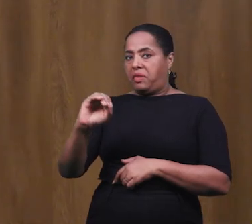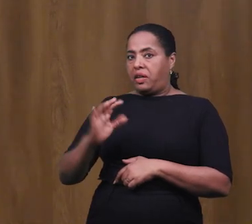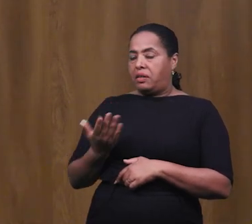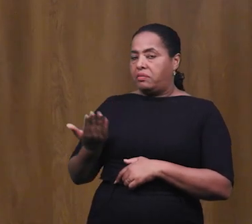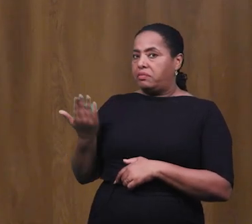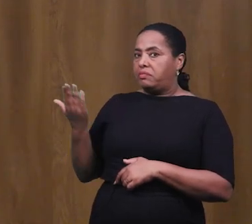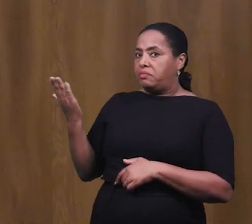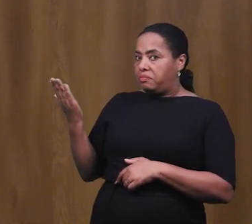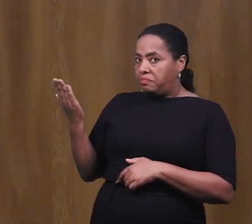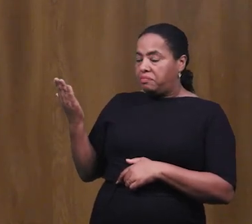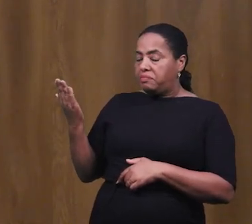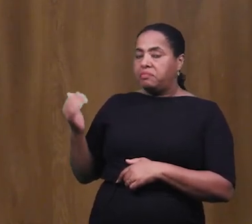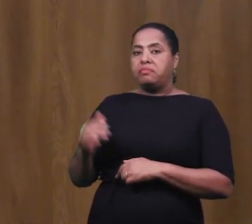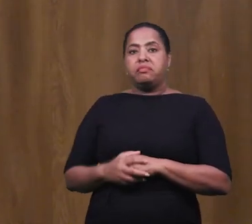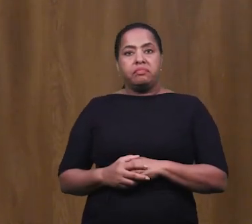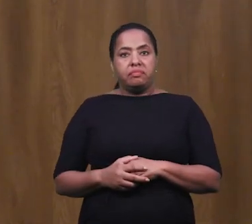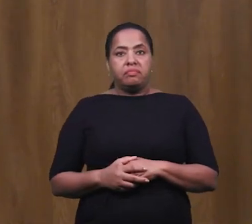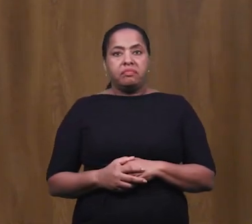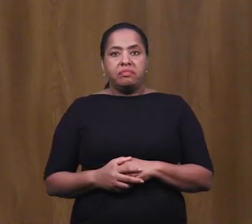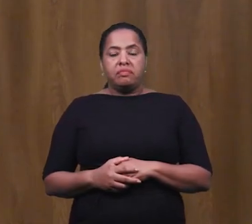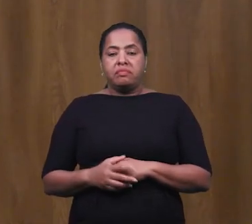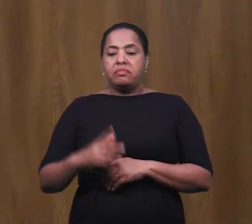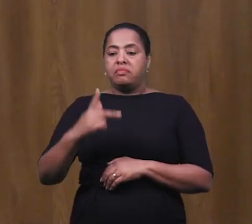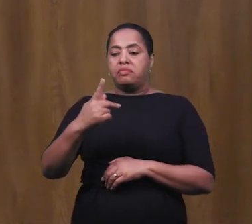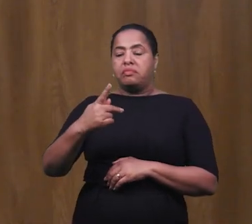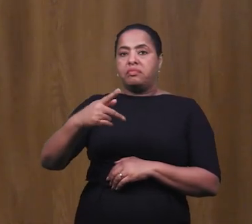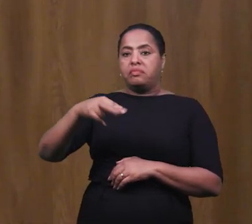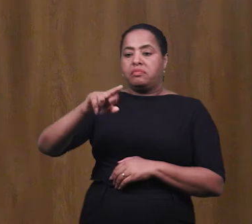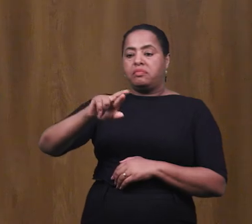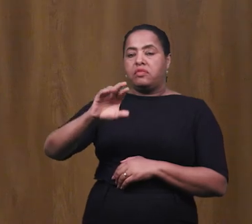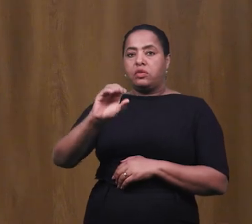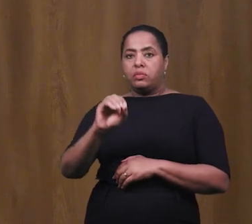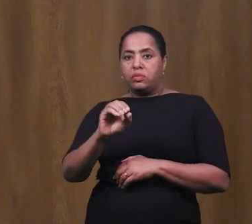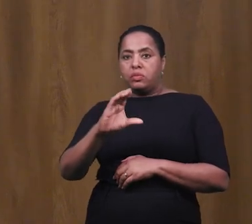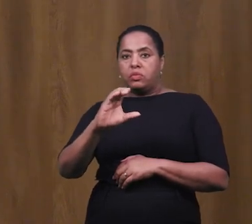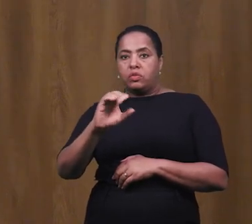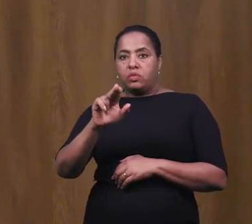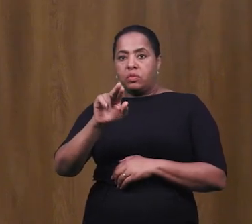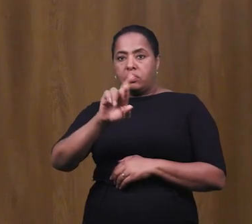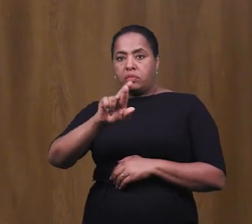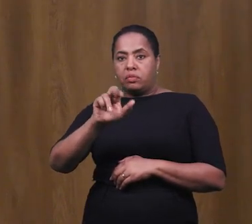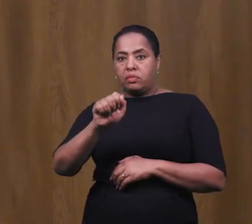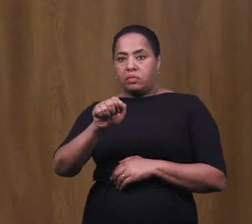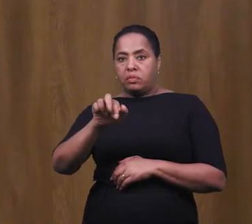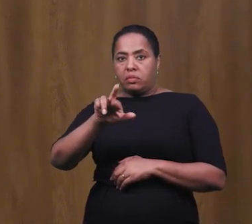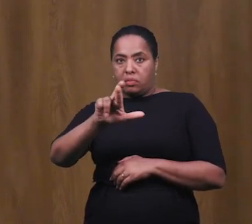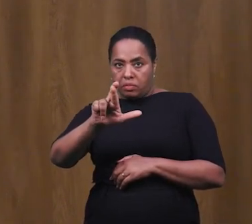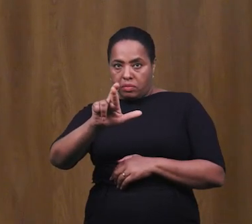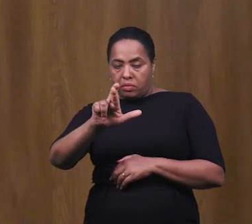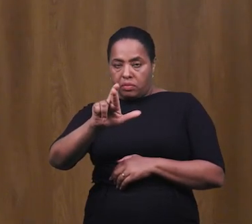nós vamos sim procurar, olha o sinal de procurar. Uma mão em S,